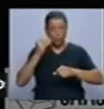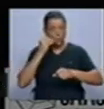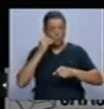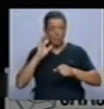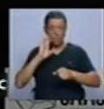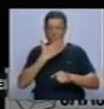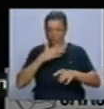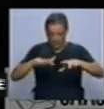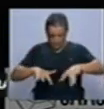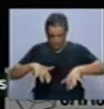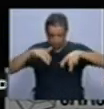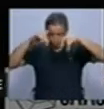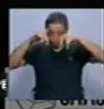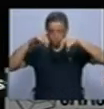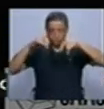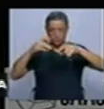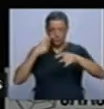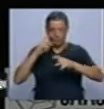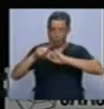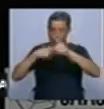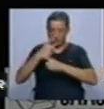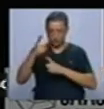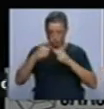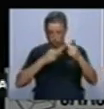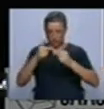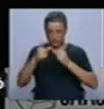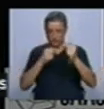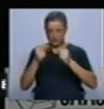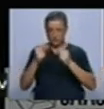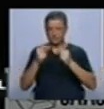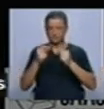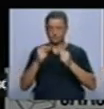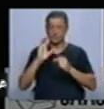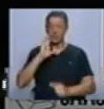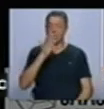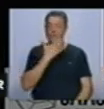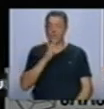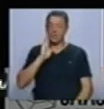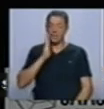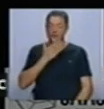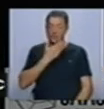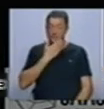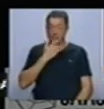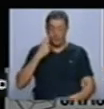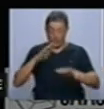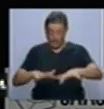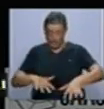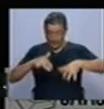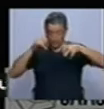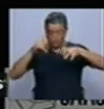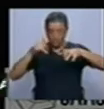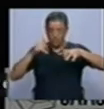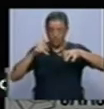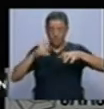varia o brilho de uma estrela. Nós conhecemos isto noutras estrelas. Conhecemos estrelas que são pulsantes, que variam também com este tipo de brilho, mas em escalas de tempo